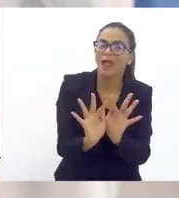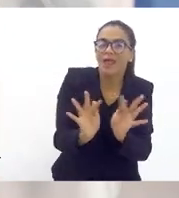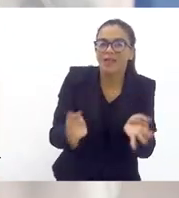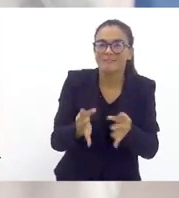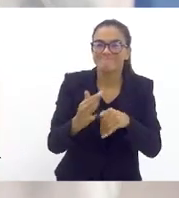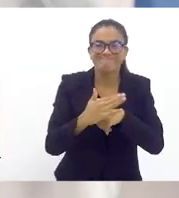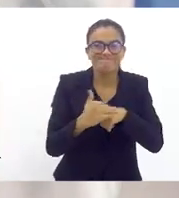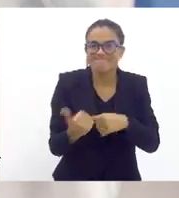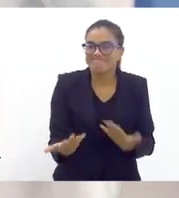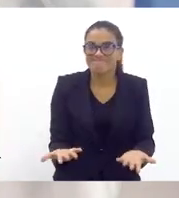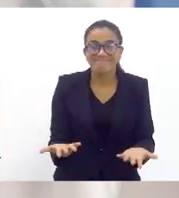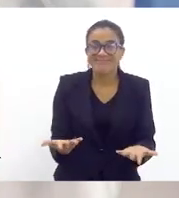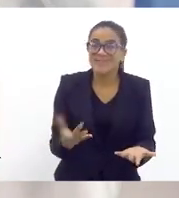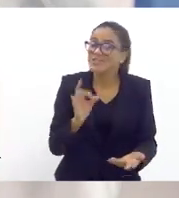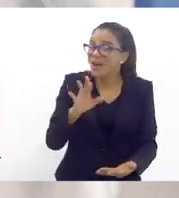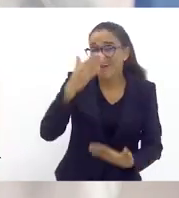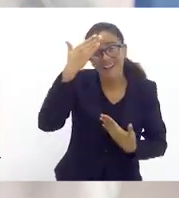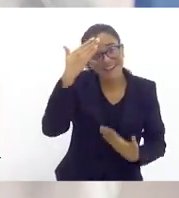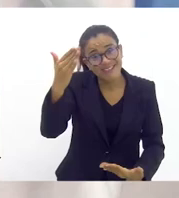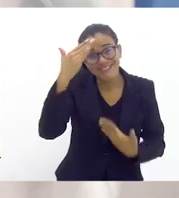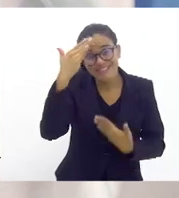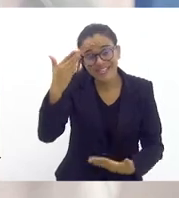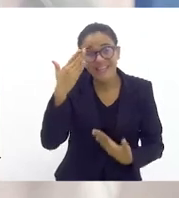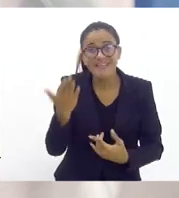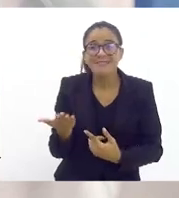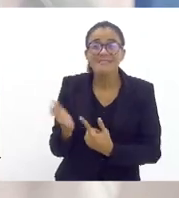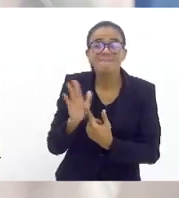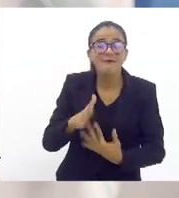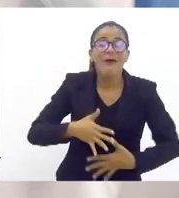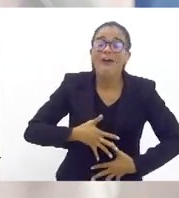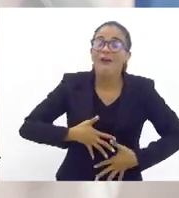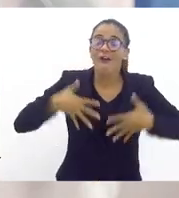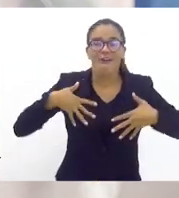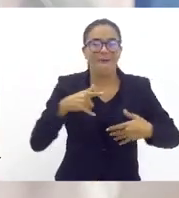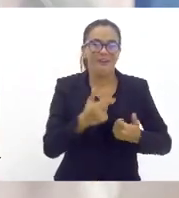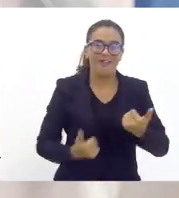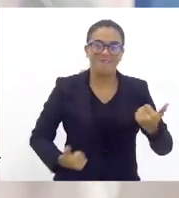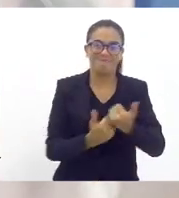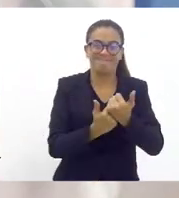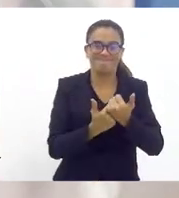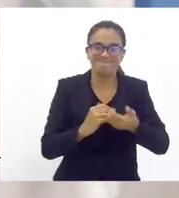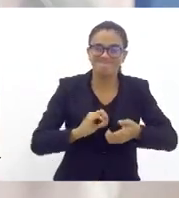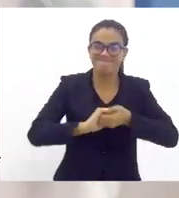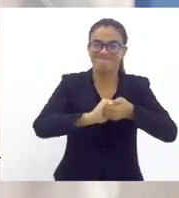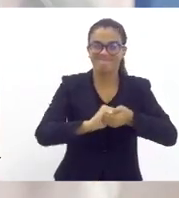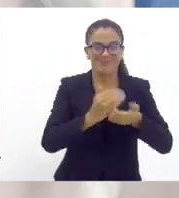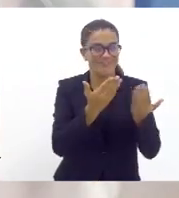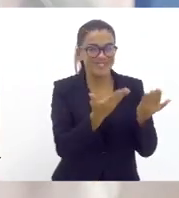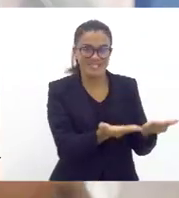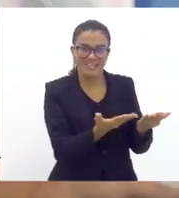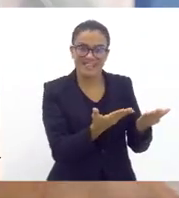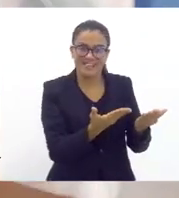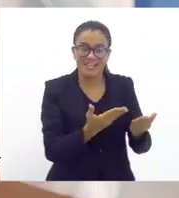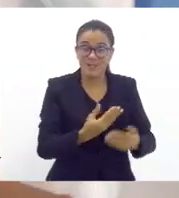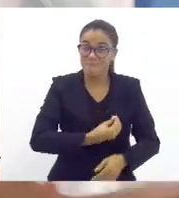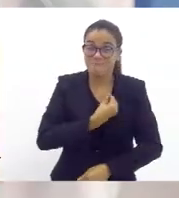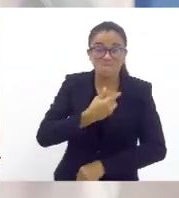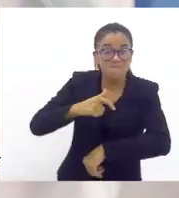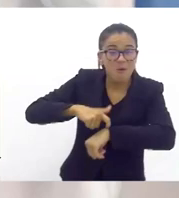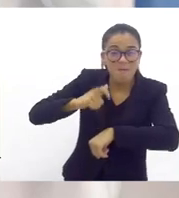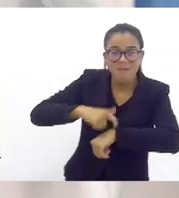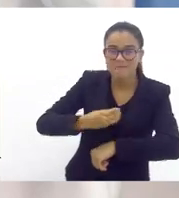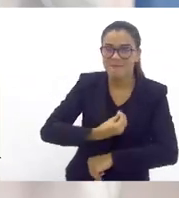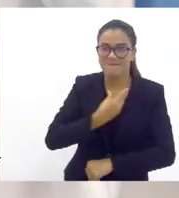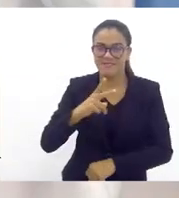Só queria te agradecer e manifestar o orgulho que eu tenho de contar com você. Em muitos momentos da minha vida